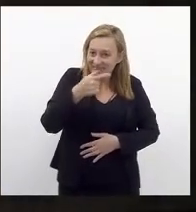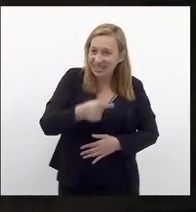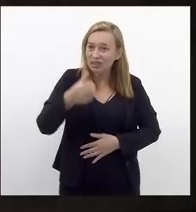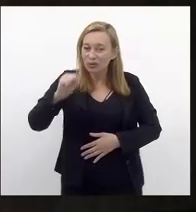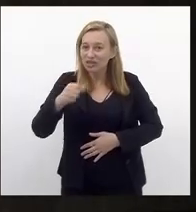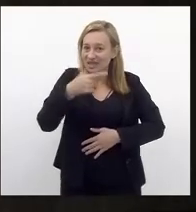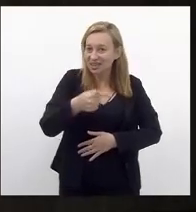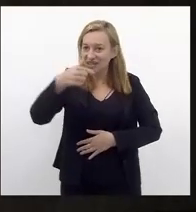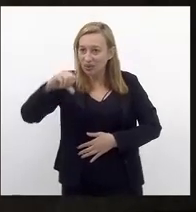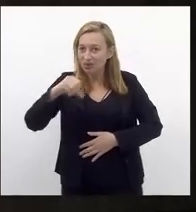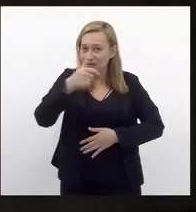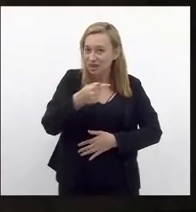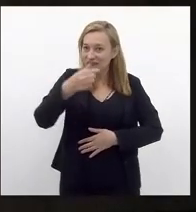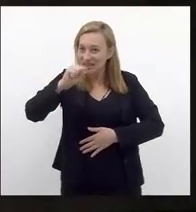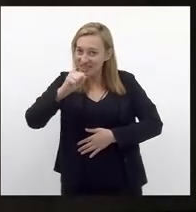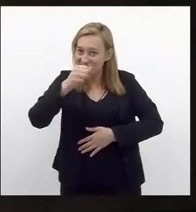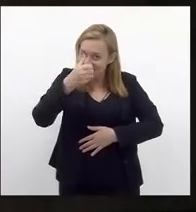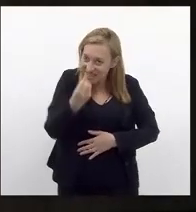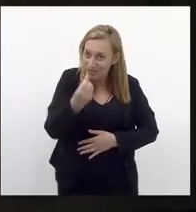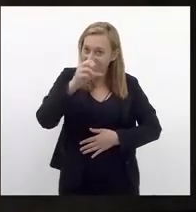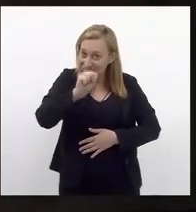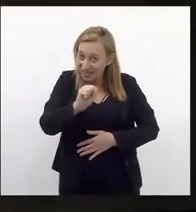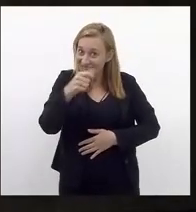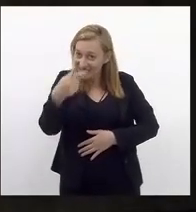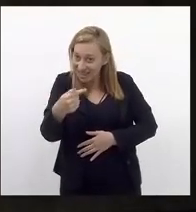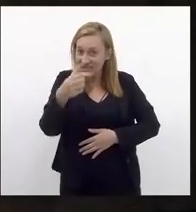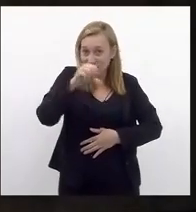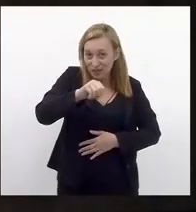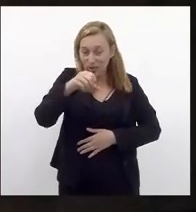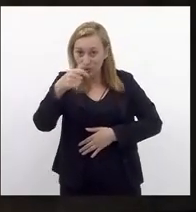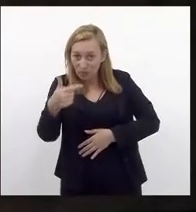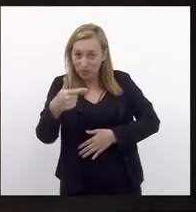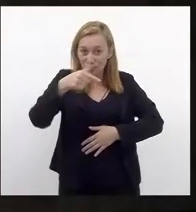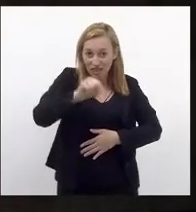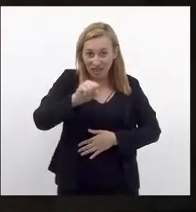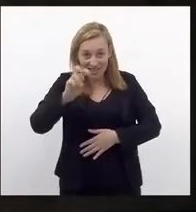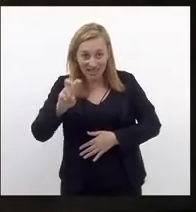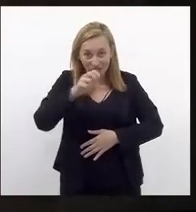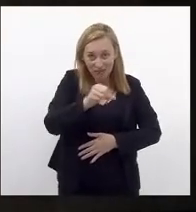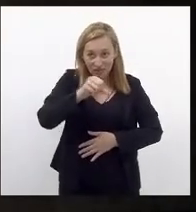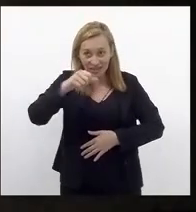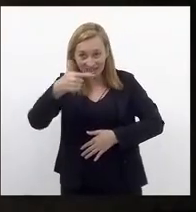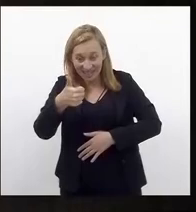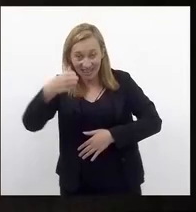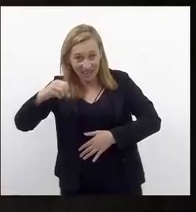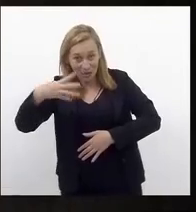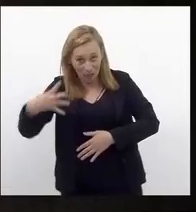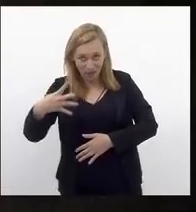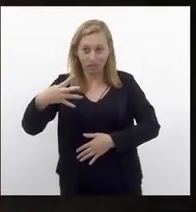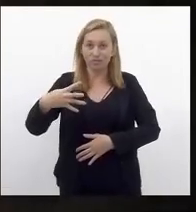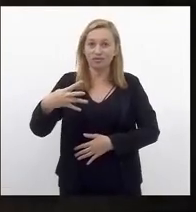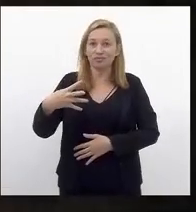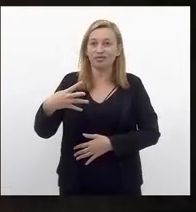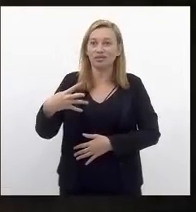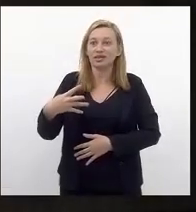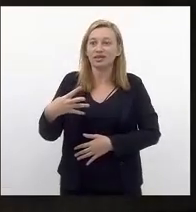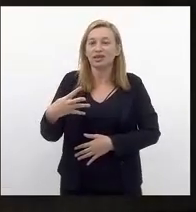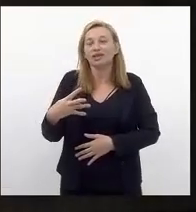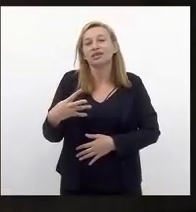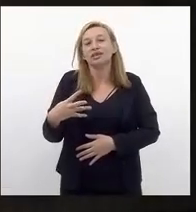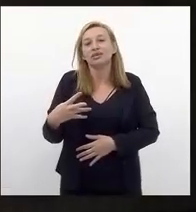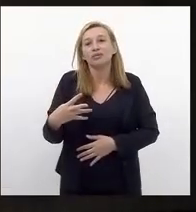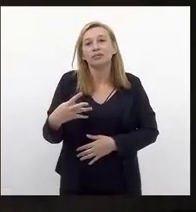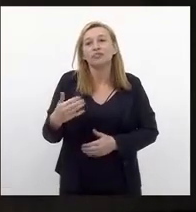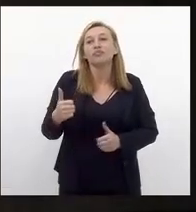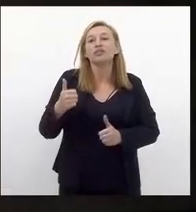77789 86 87 92 95 99 6374 se